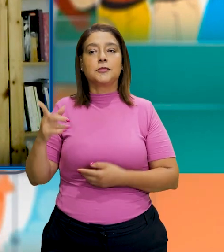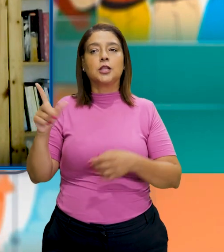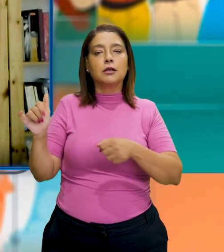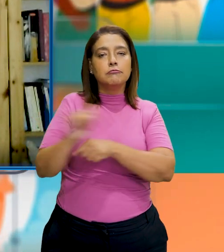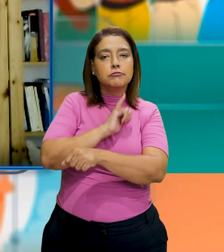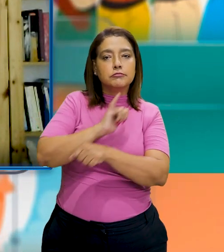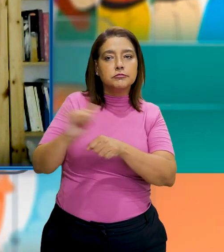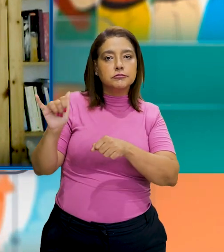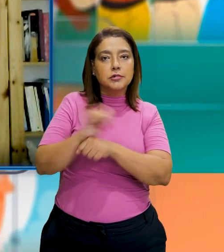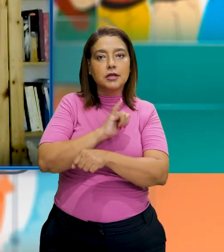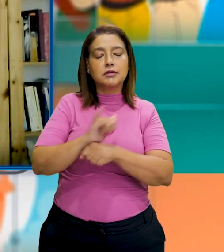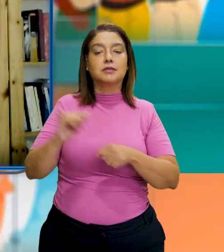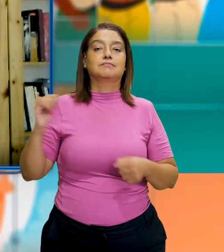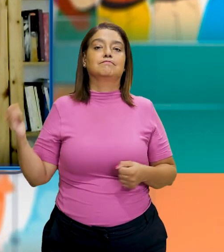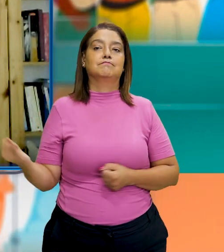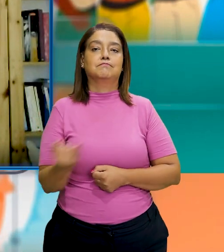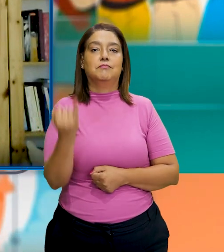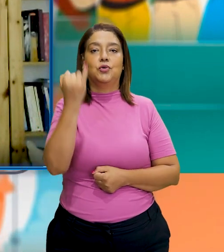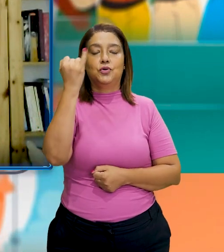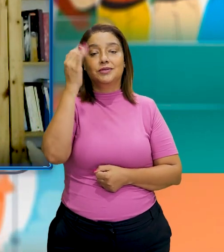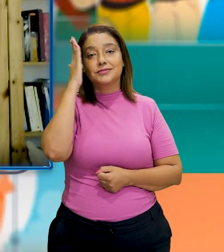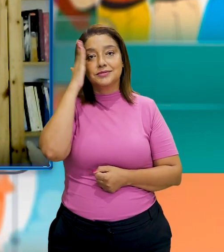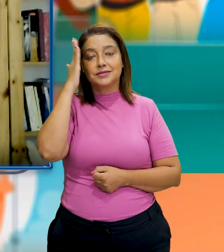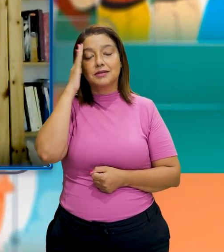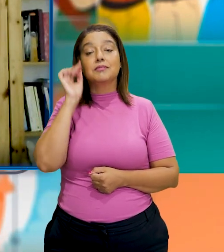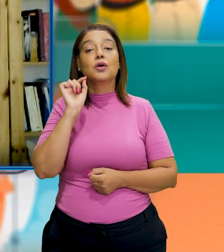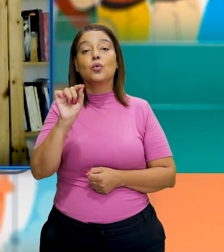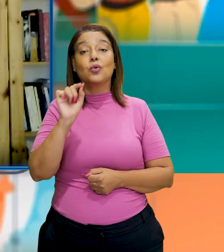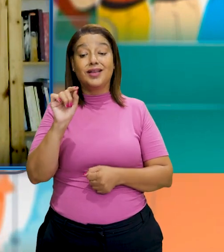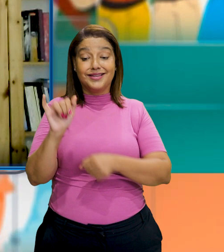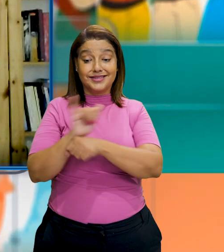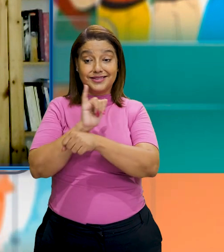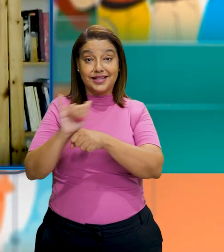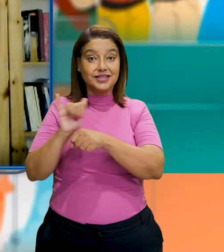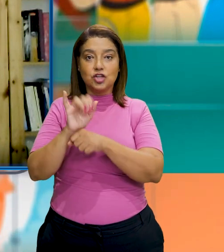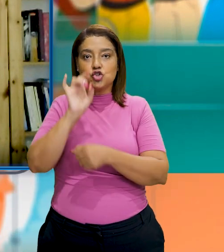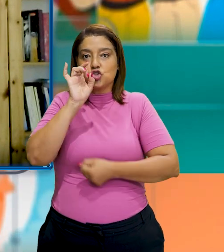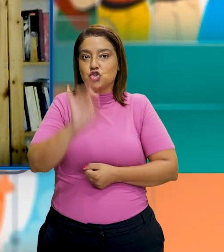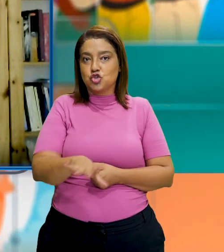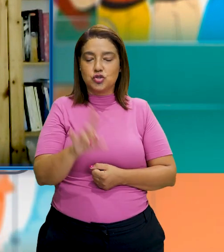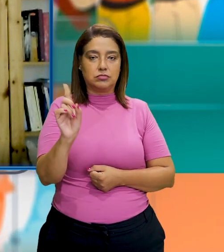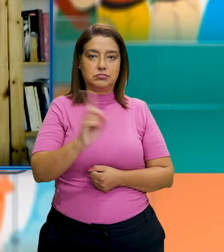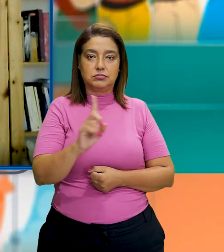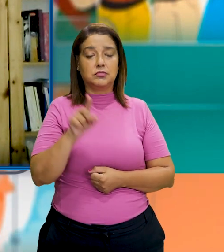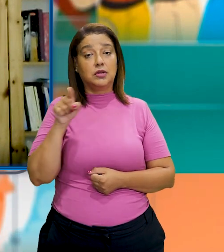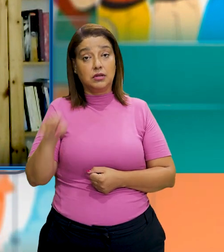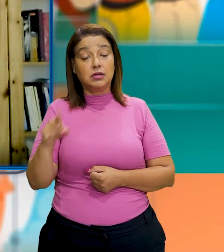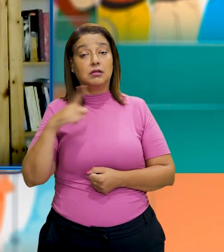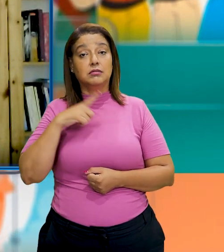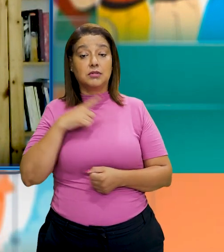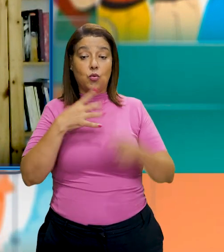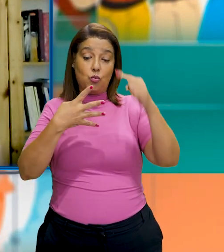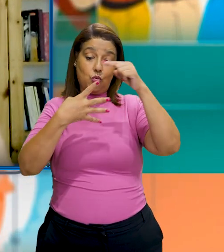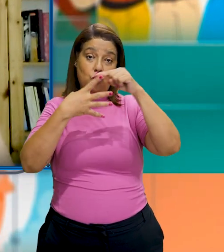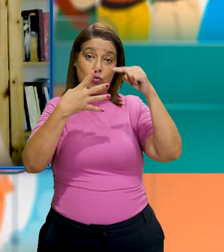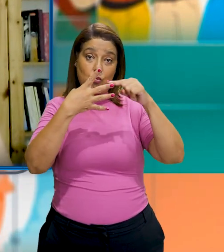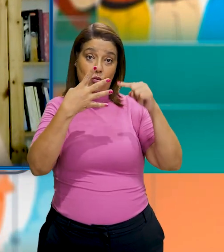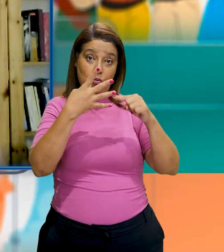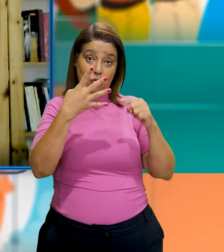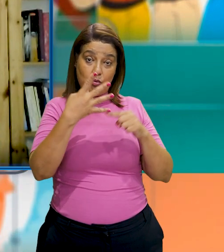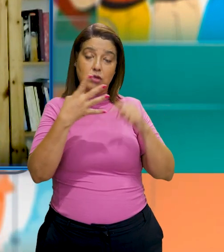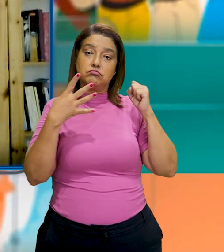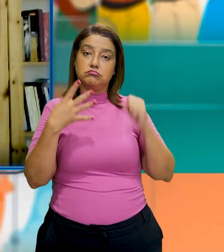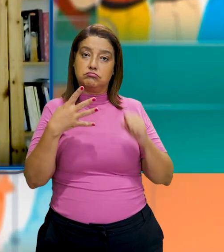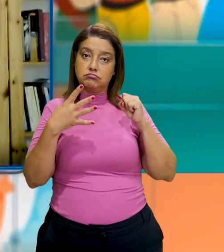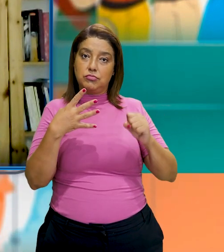enquanto estratégia, ela é fundamental. Eu falo enquanto estratégia porque ela não é só isso, mas ela traz 4 elementos